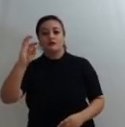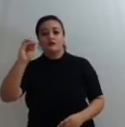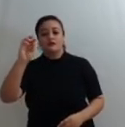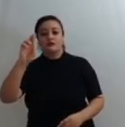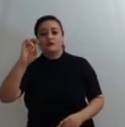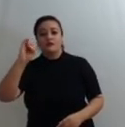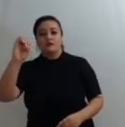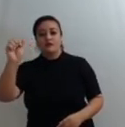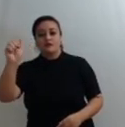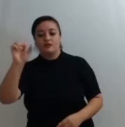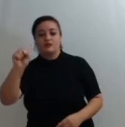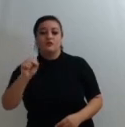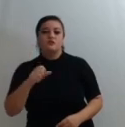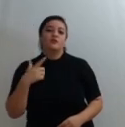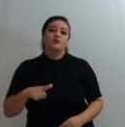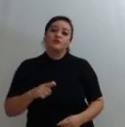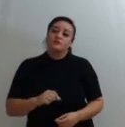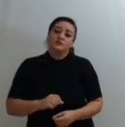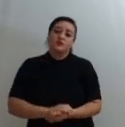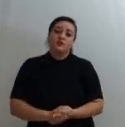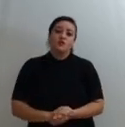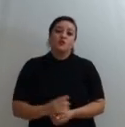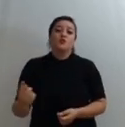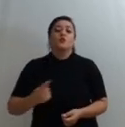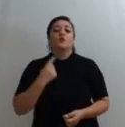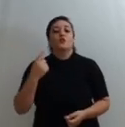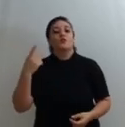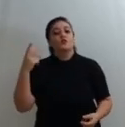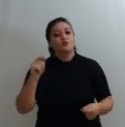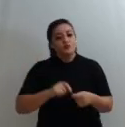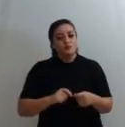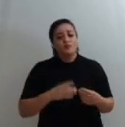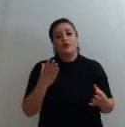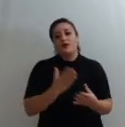o último ato da instrução em qualquer situação.